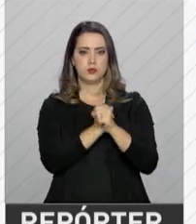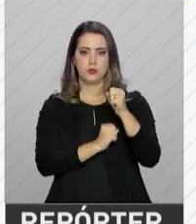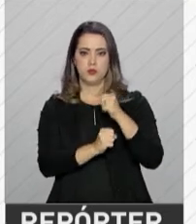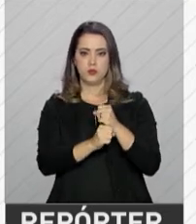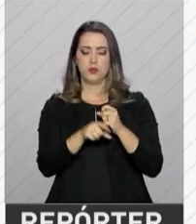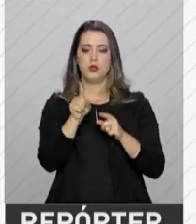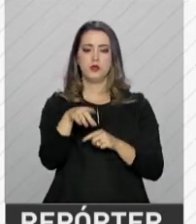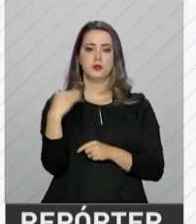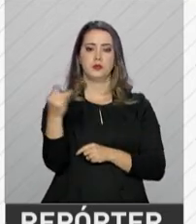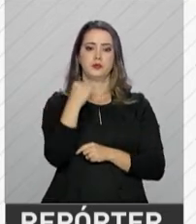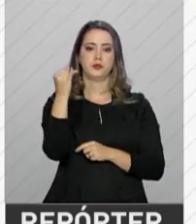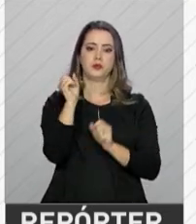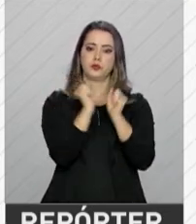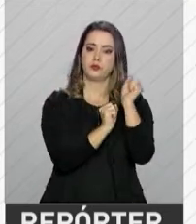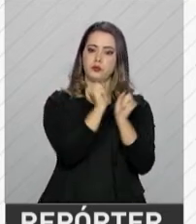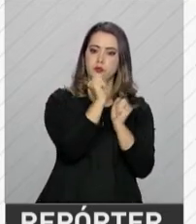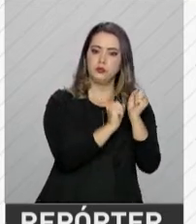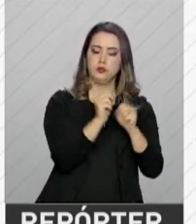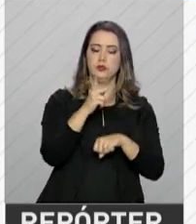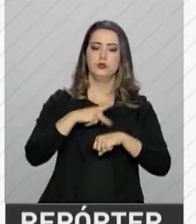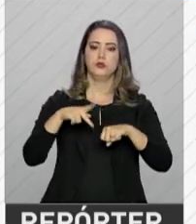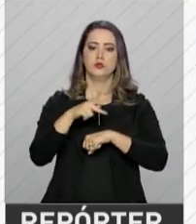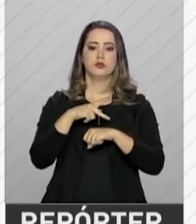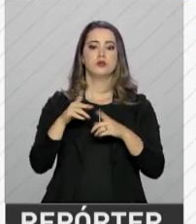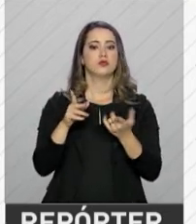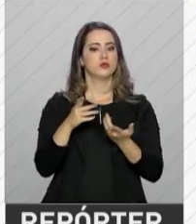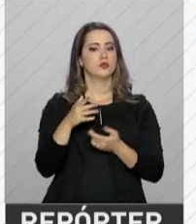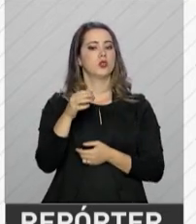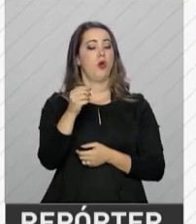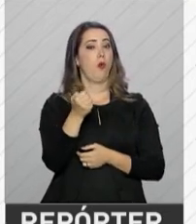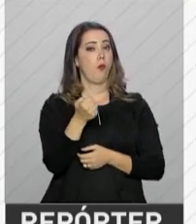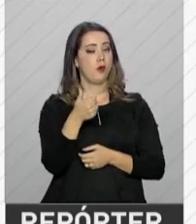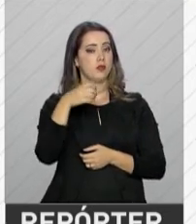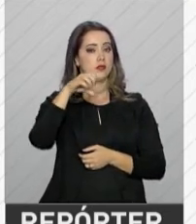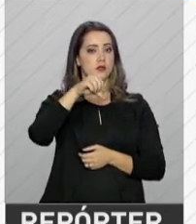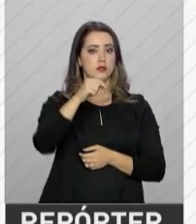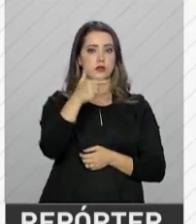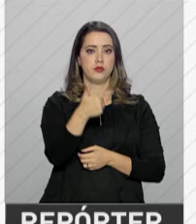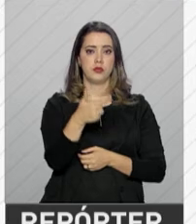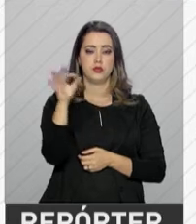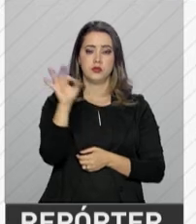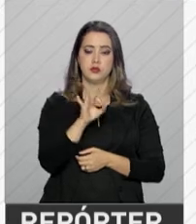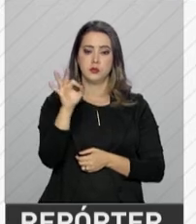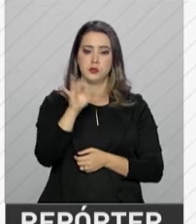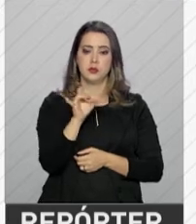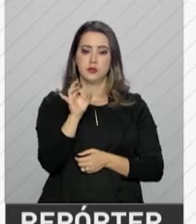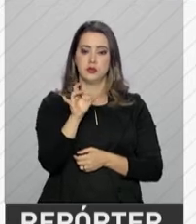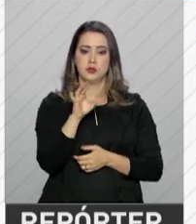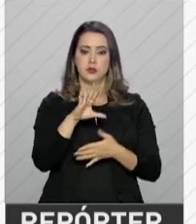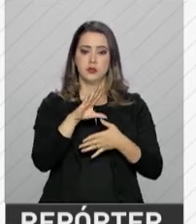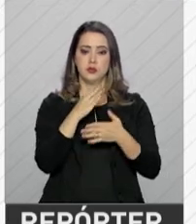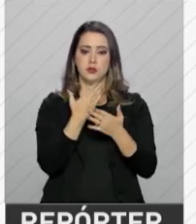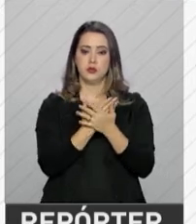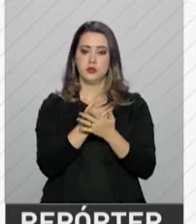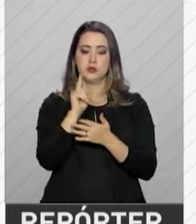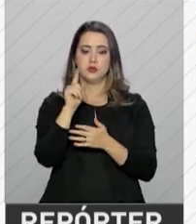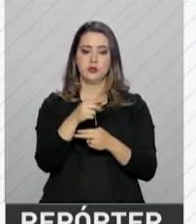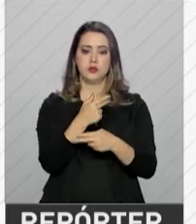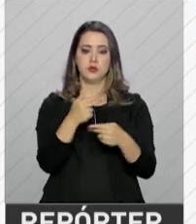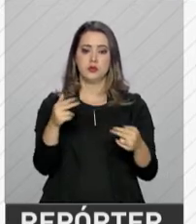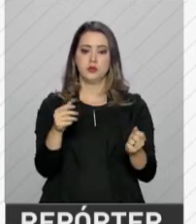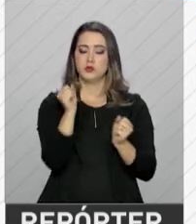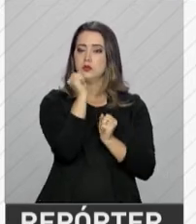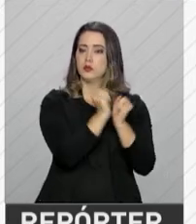fundamental para a atividade industrial do país quase 92 por cento das exportações brasileiras para o mercosul no ano passado